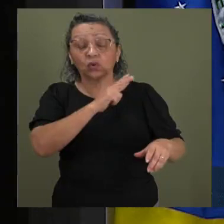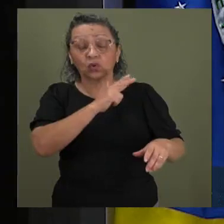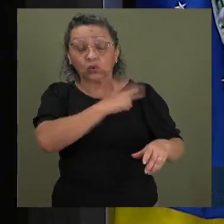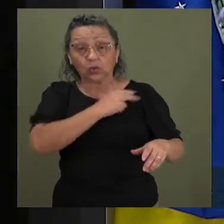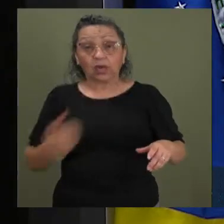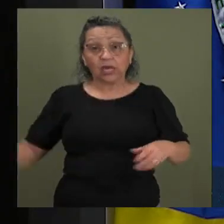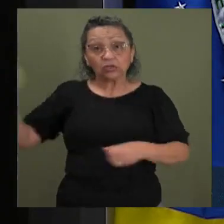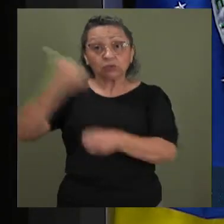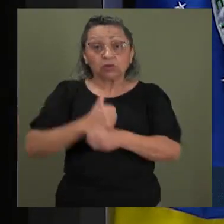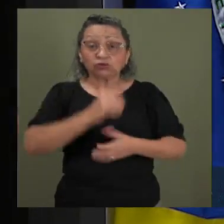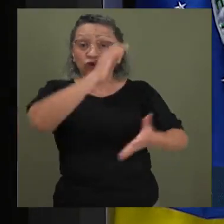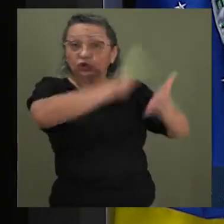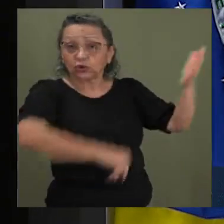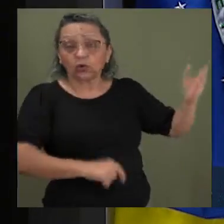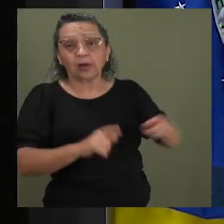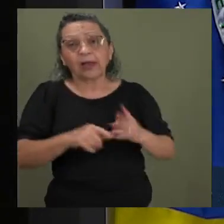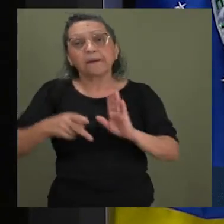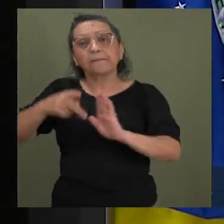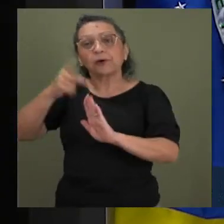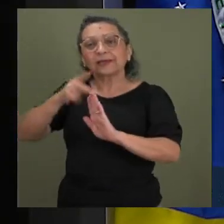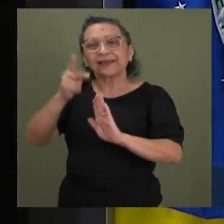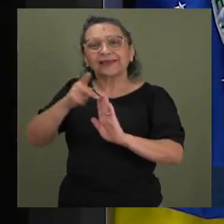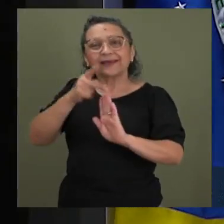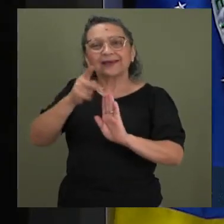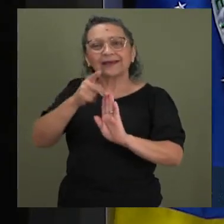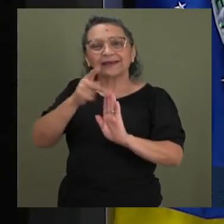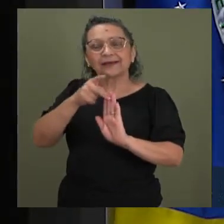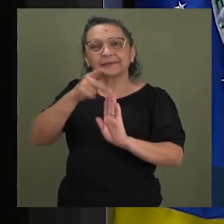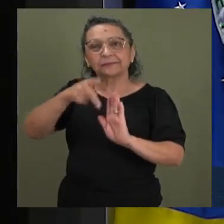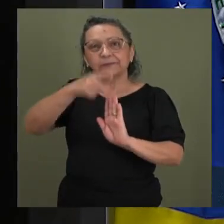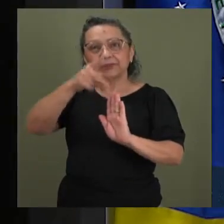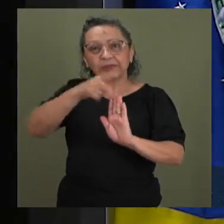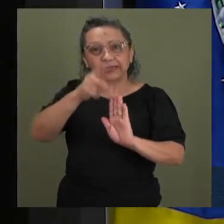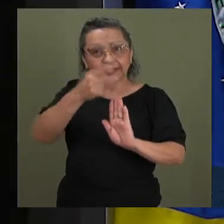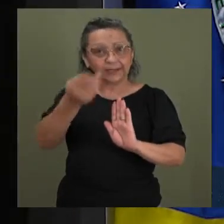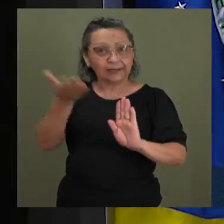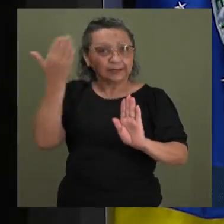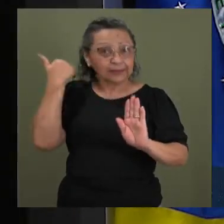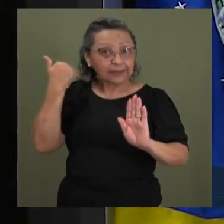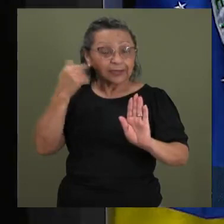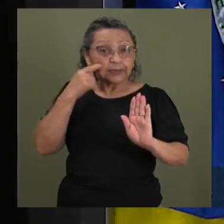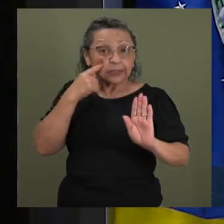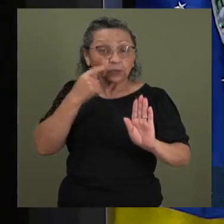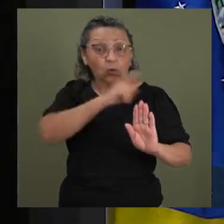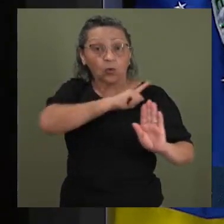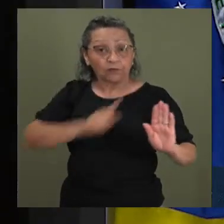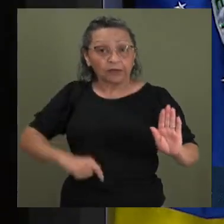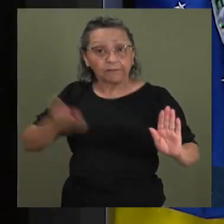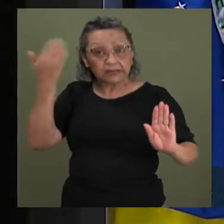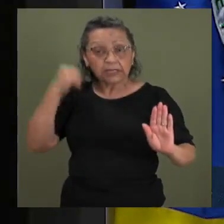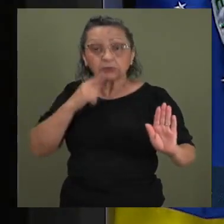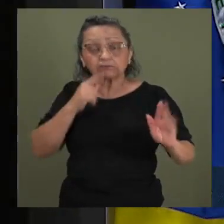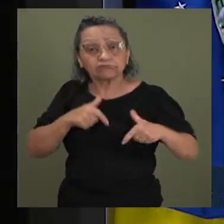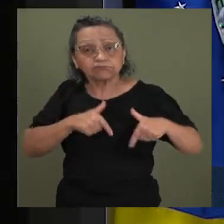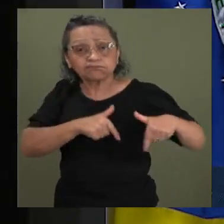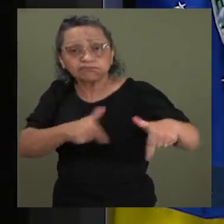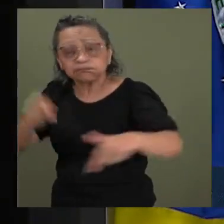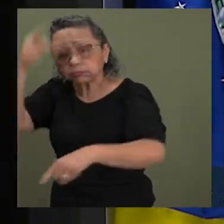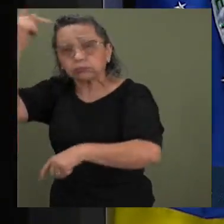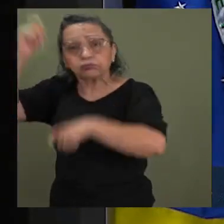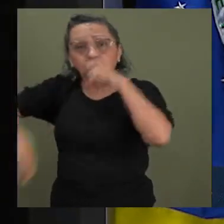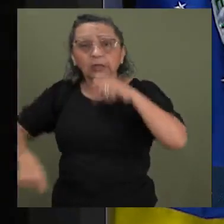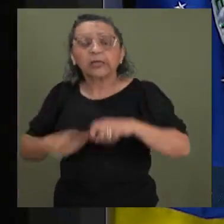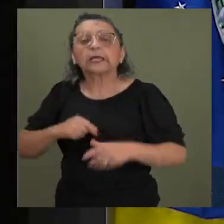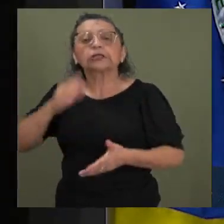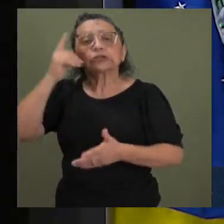Desfez, revogou aquela portaria do governo anterior para ir atrás do estuprador, para que as forças policiais pudessem identificar, para